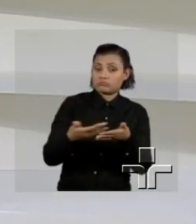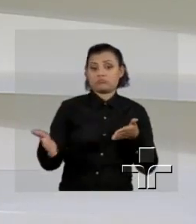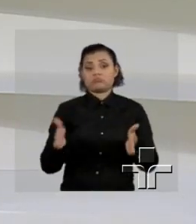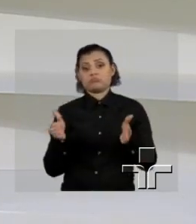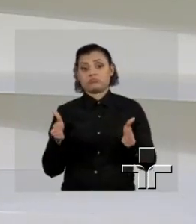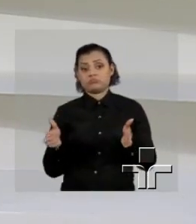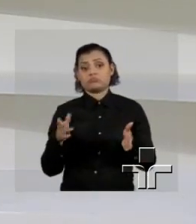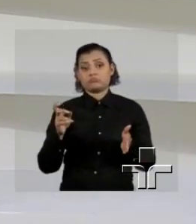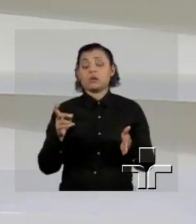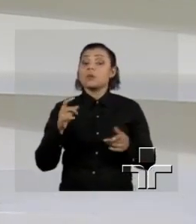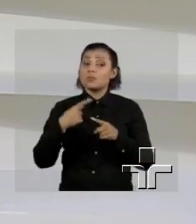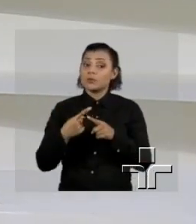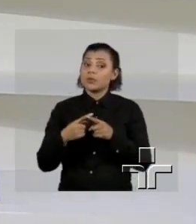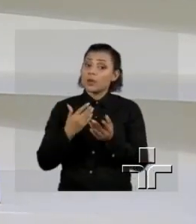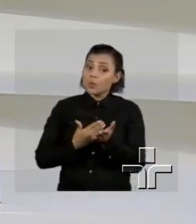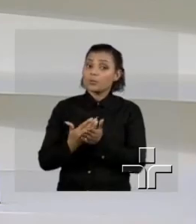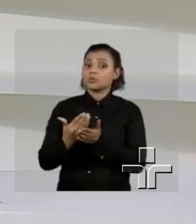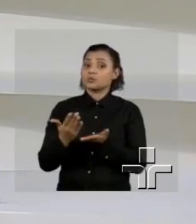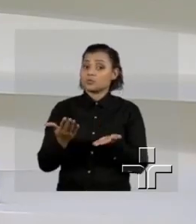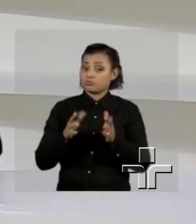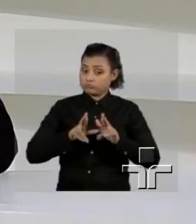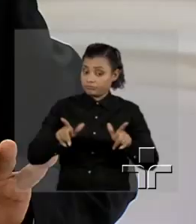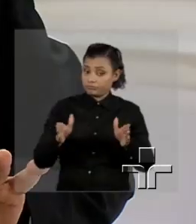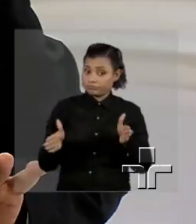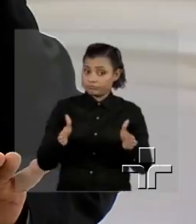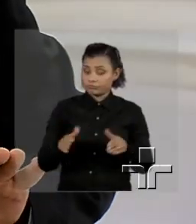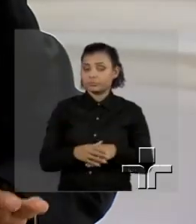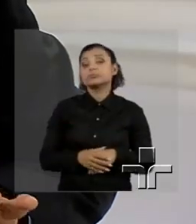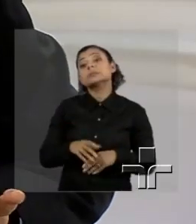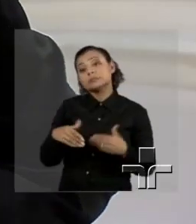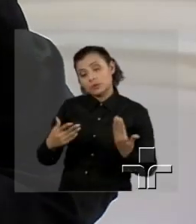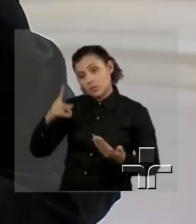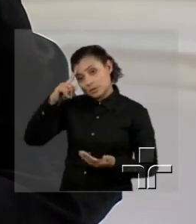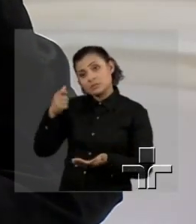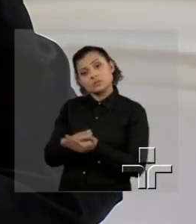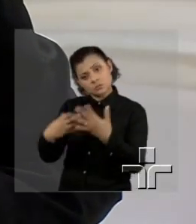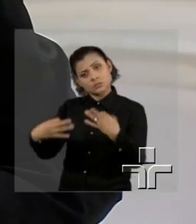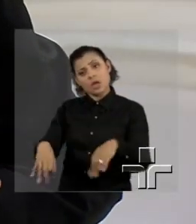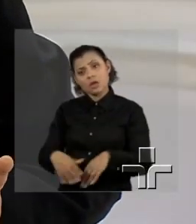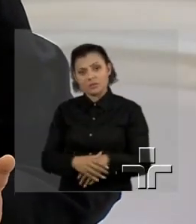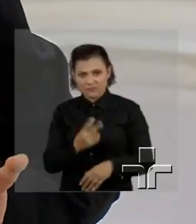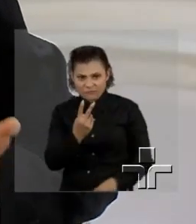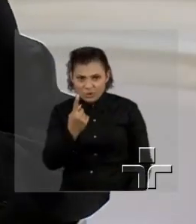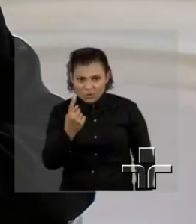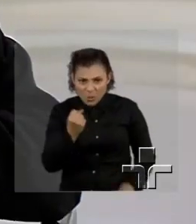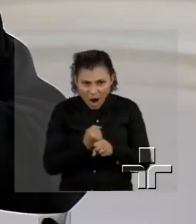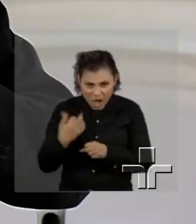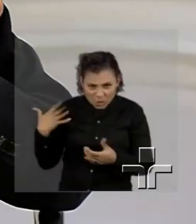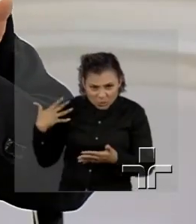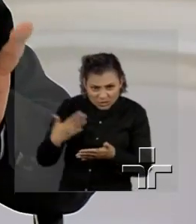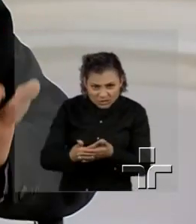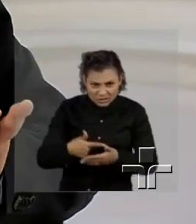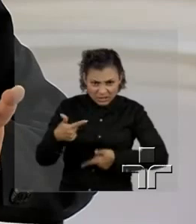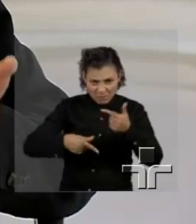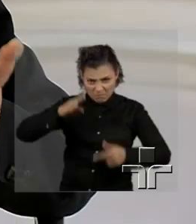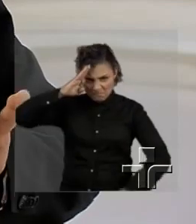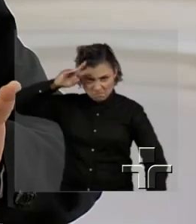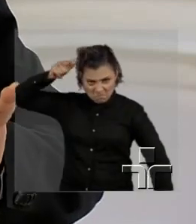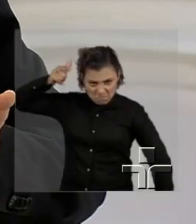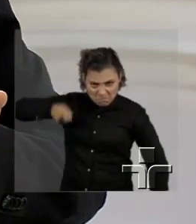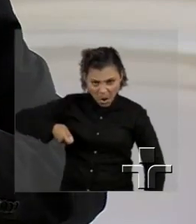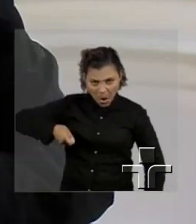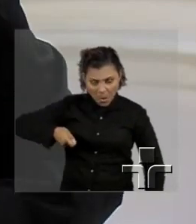não foi, né? Porque uma revolução, primeiro não foi uma revolução, tecnicamente falando, e democrática também não foi, porque levou a 21